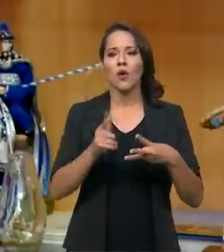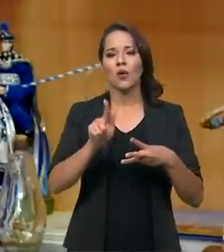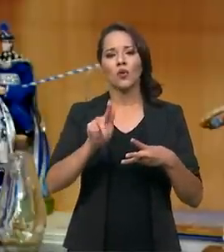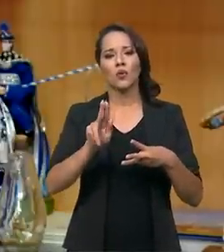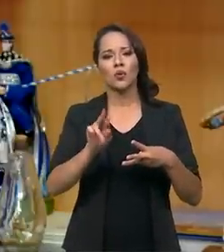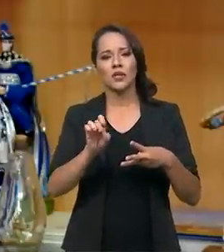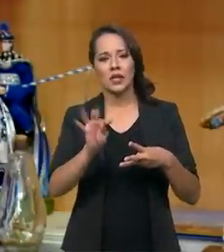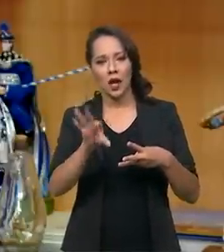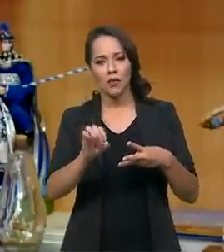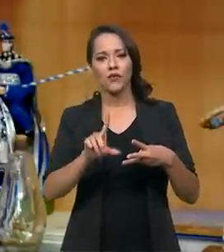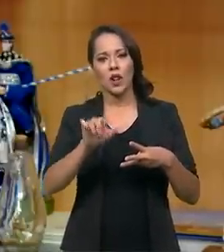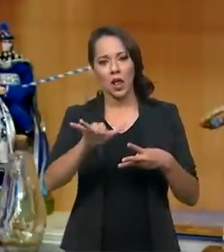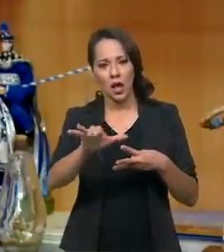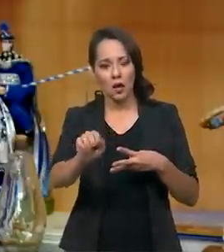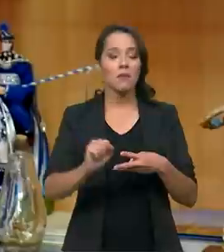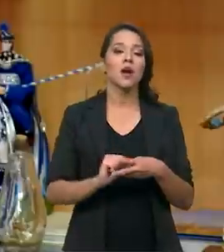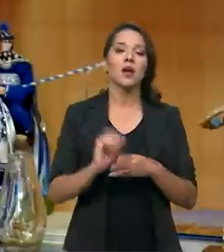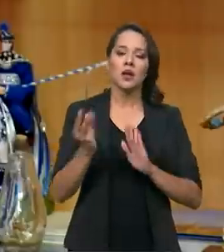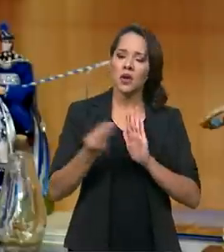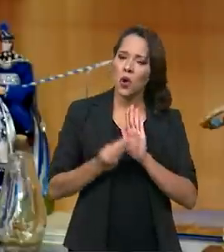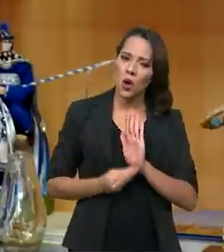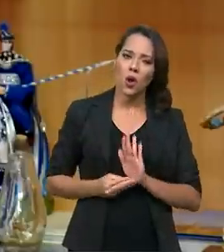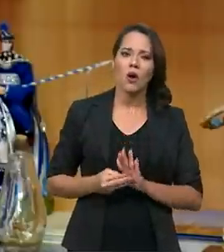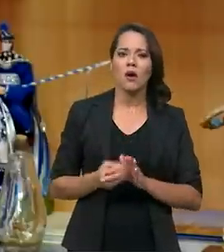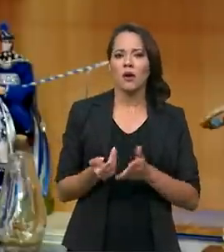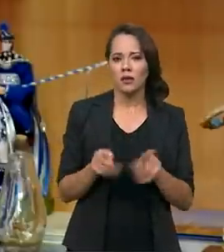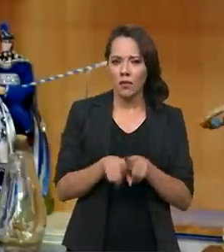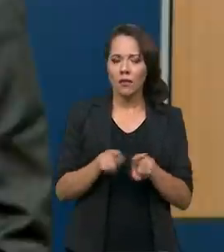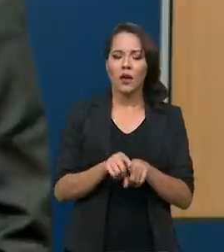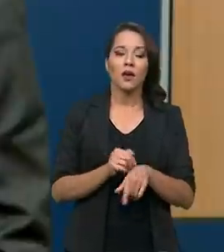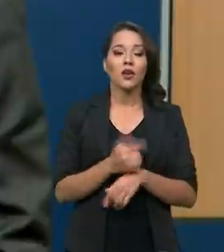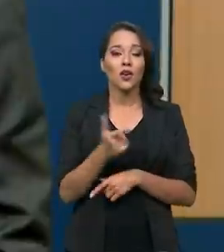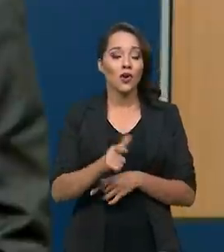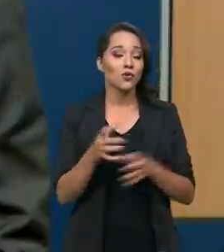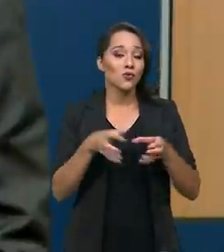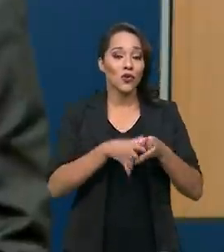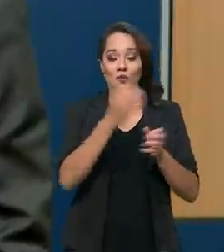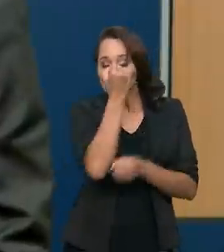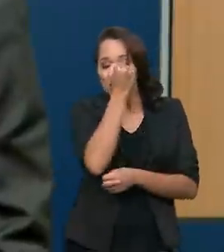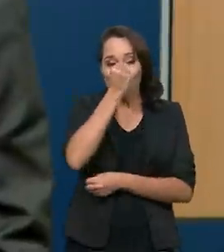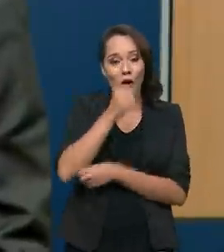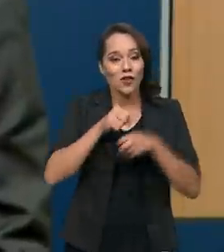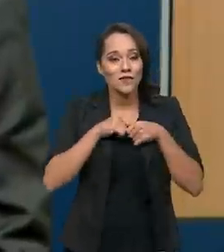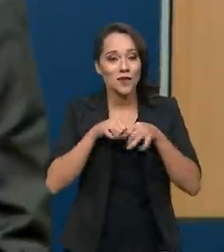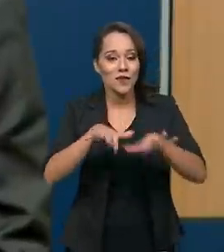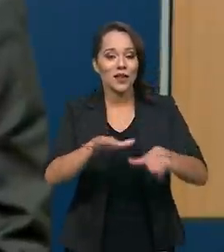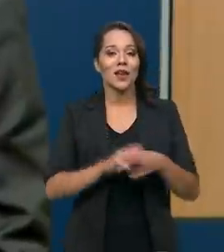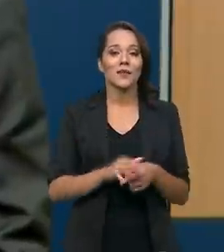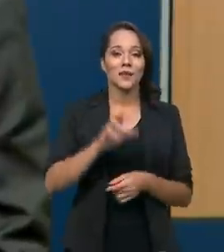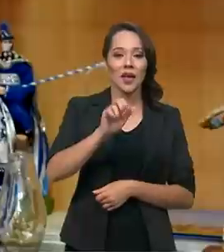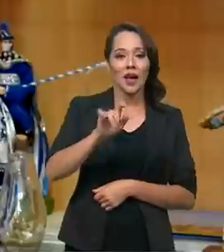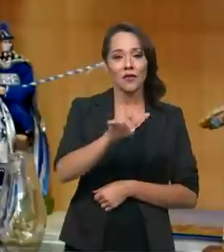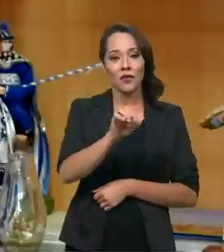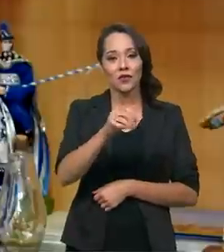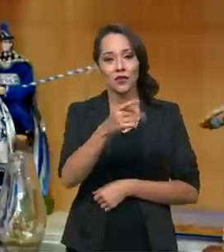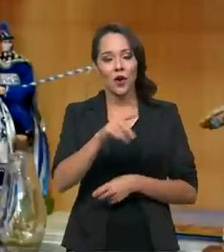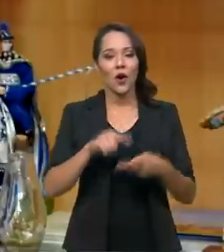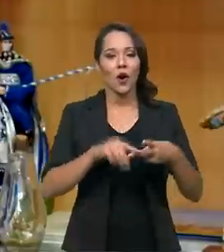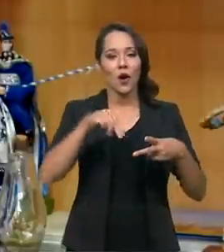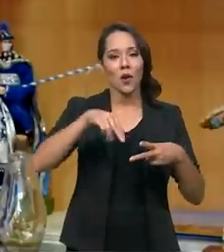feito com Gusttavo Lima enfim que colocaram e em outro e as bandas de forró Você pode falar you como Aviões do